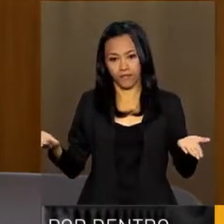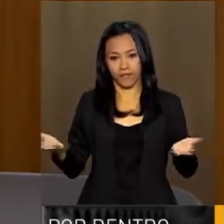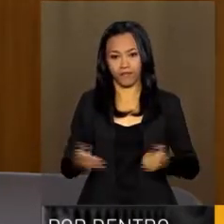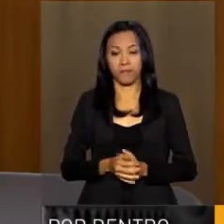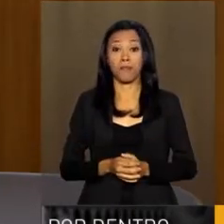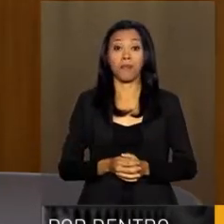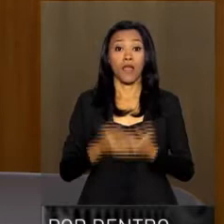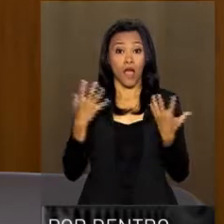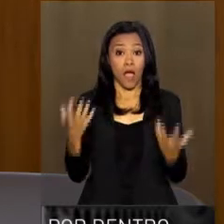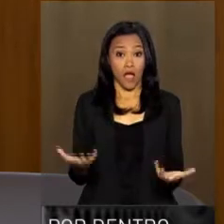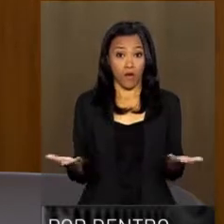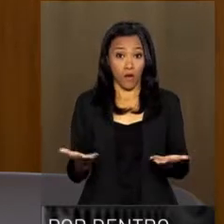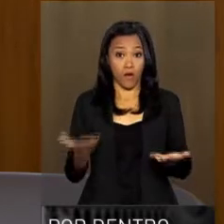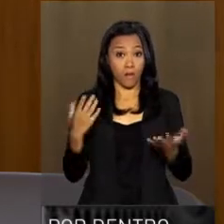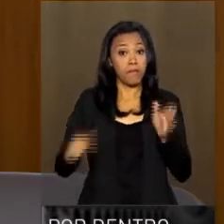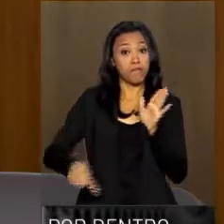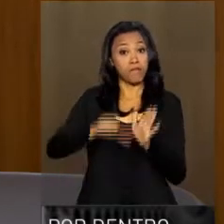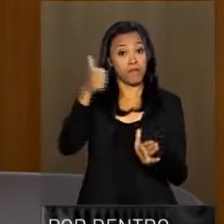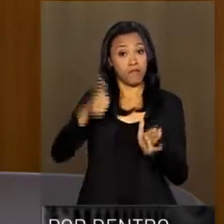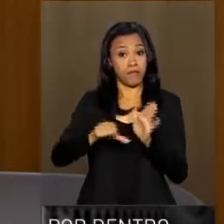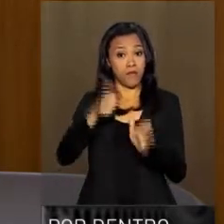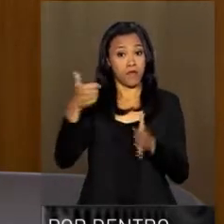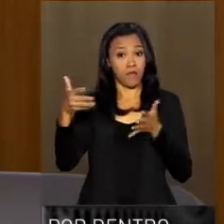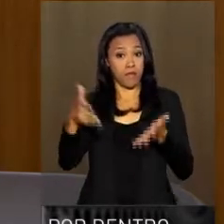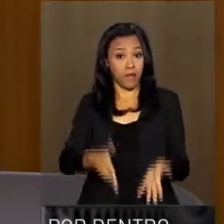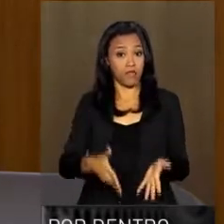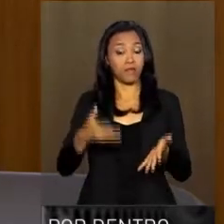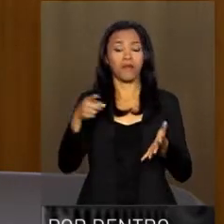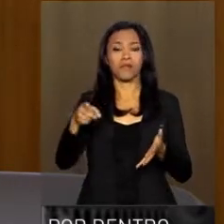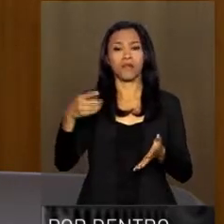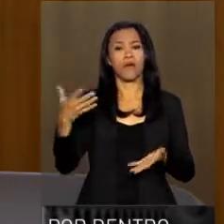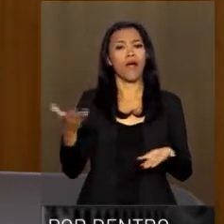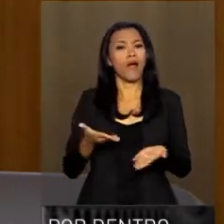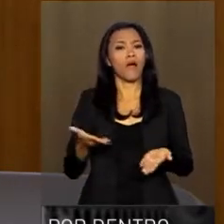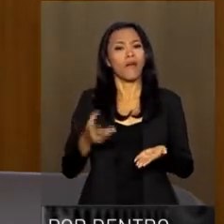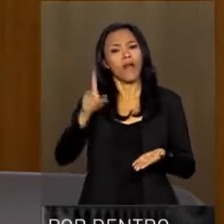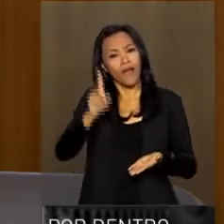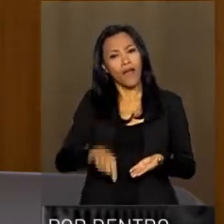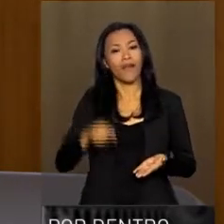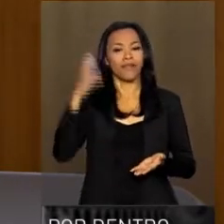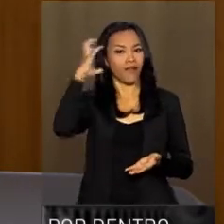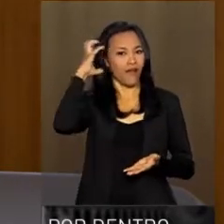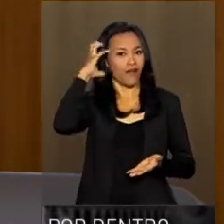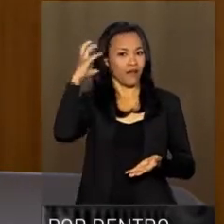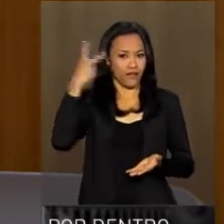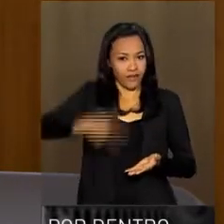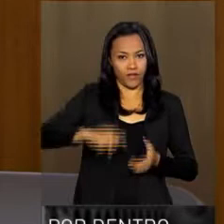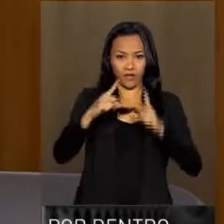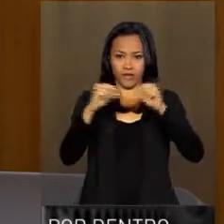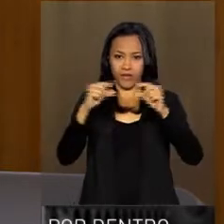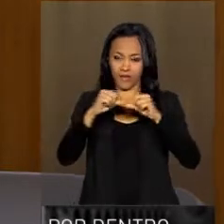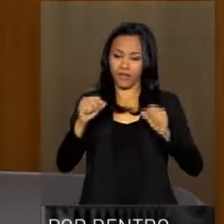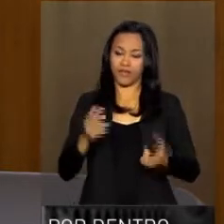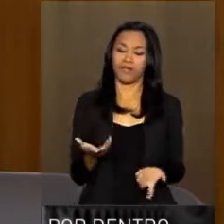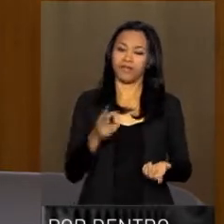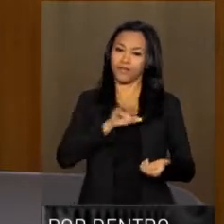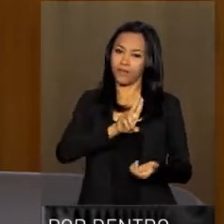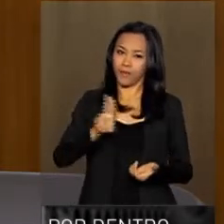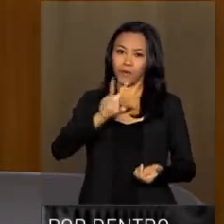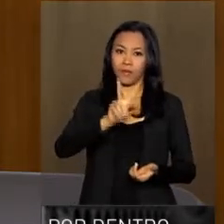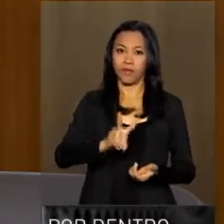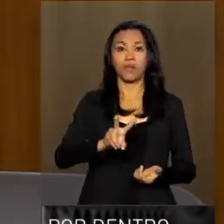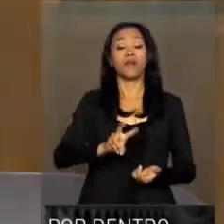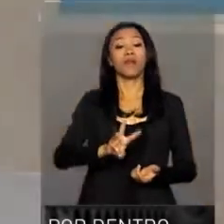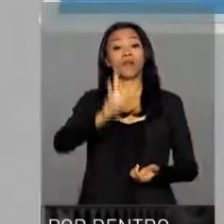e vamos agora nossa primeira participação de hoje na linha com a gente válter lima da rádio nacional de brasília olá walter bom